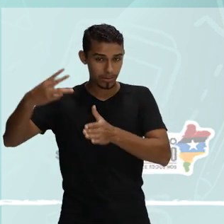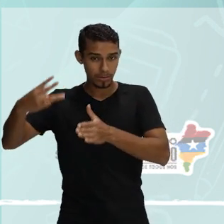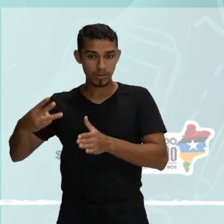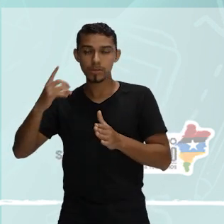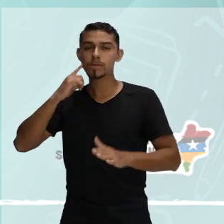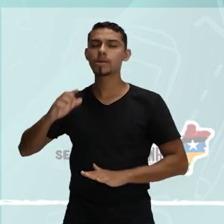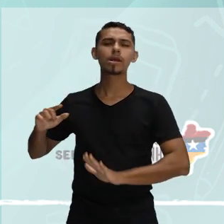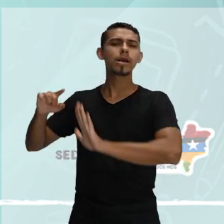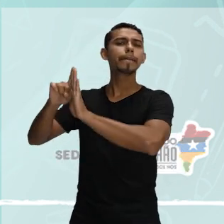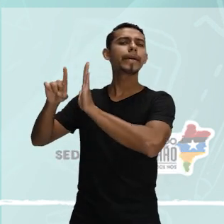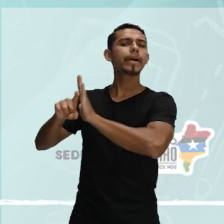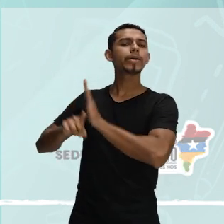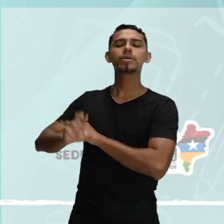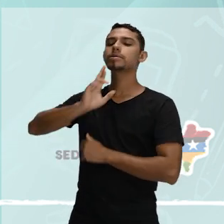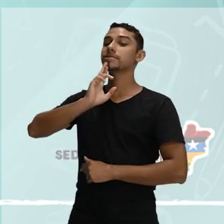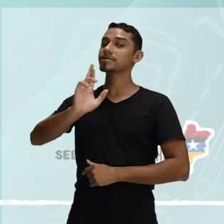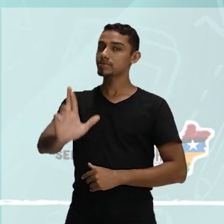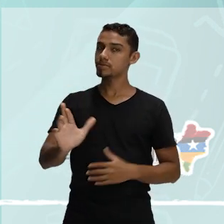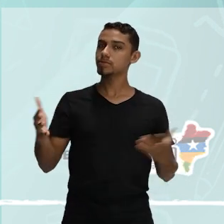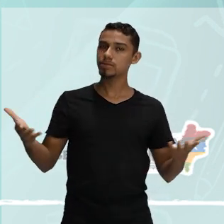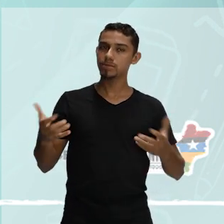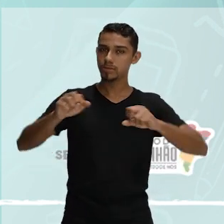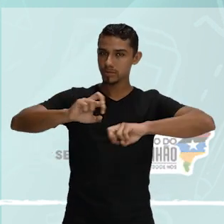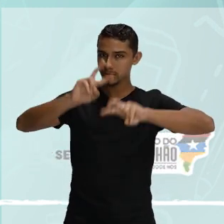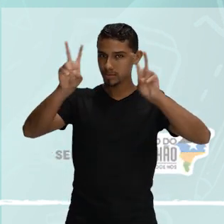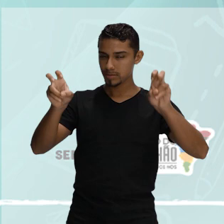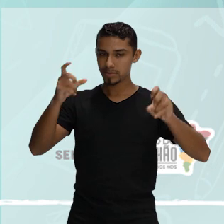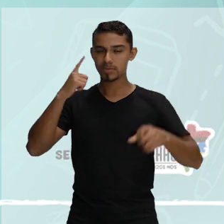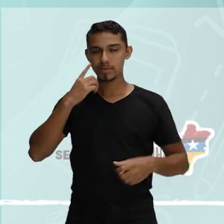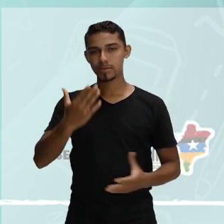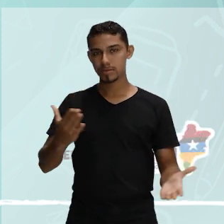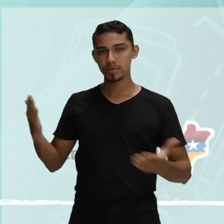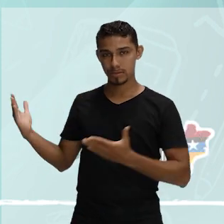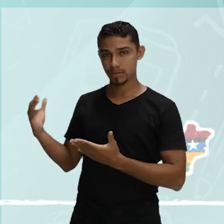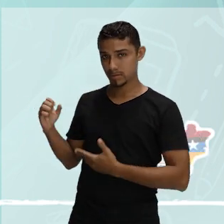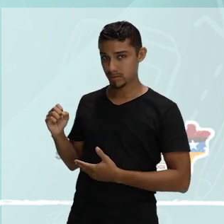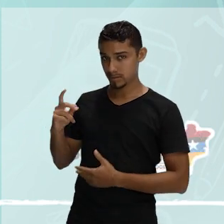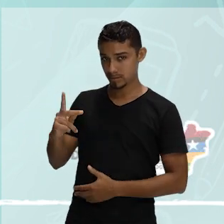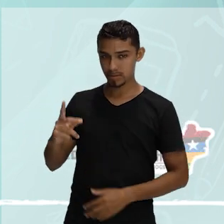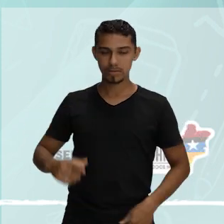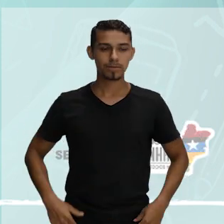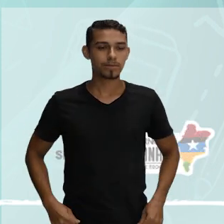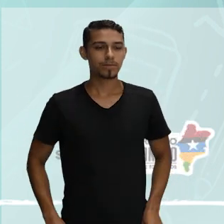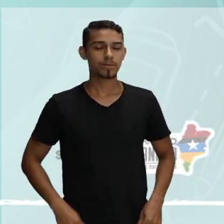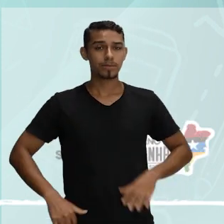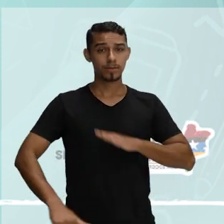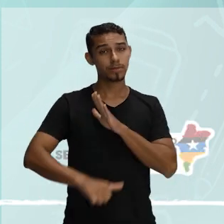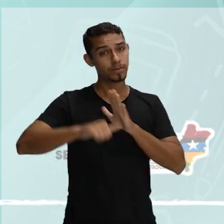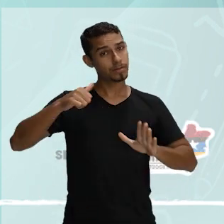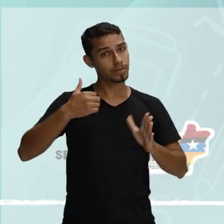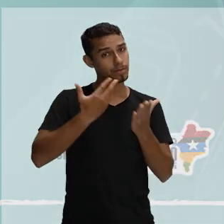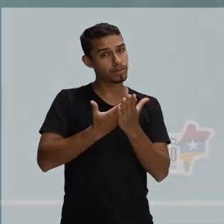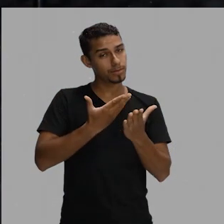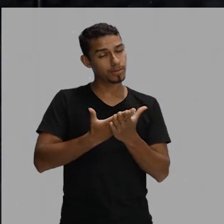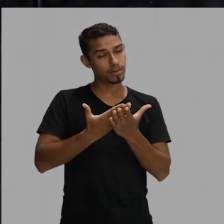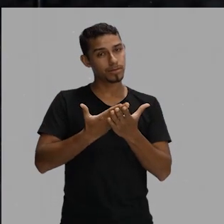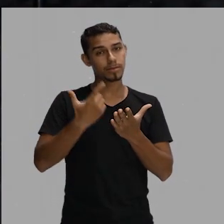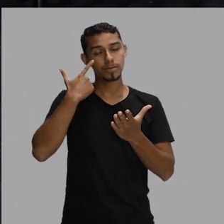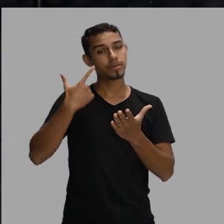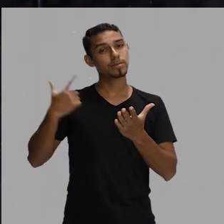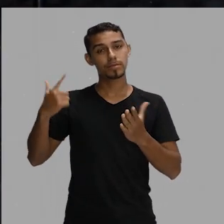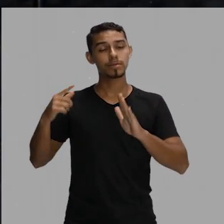questões que envolvam esse assunto, esse conteúdo, tá ok? Então vamos para a primeira questão. Ela diz o